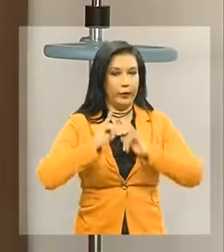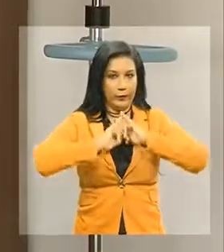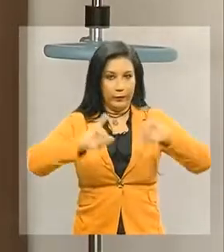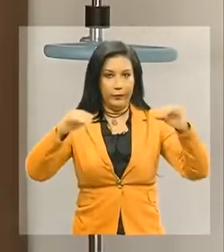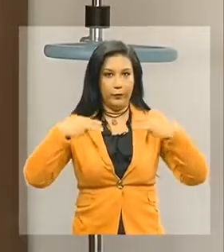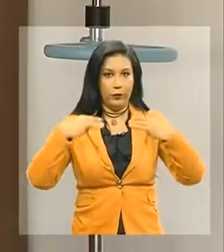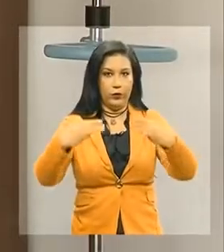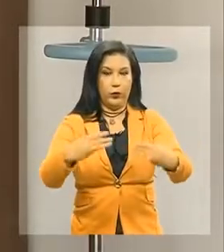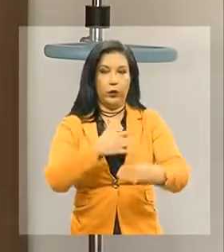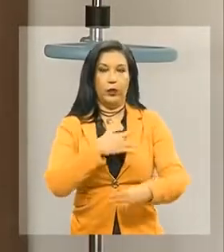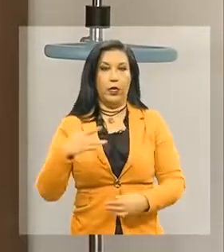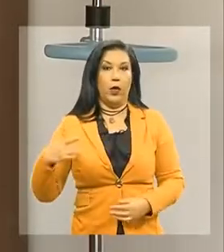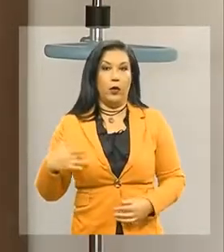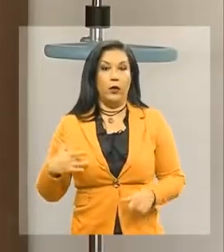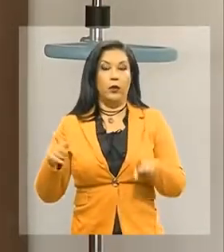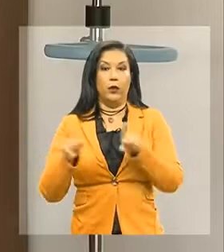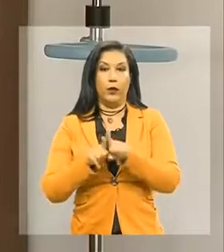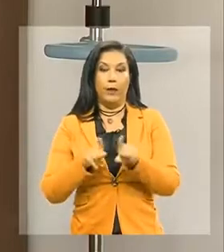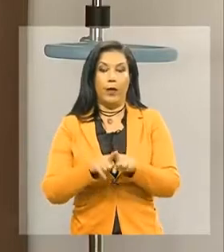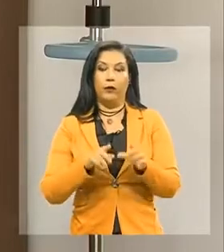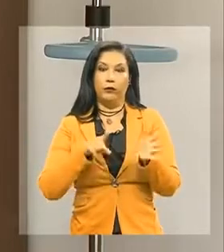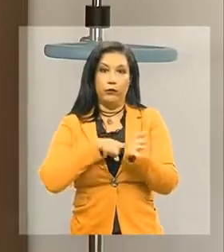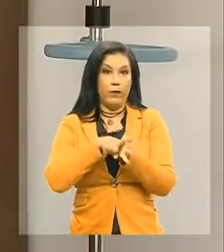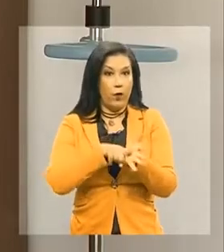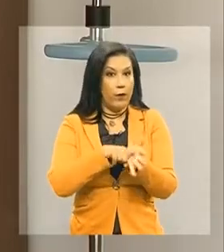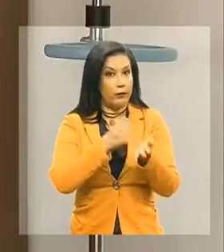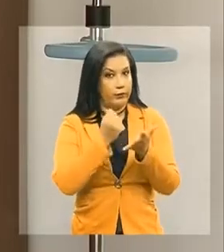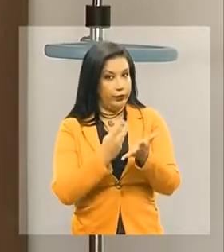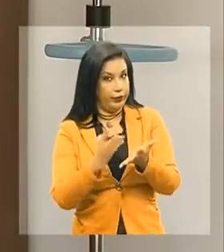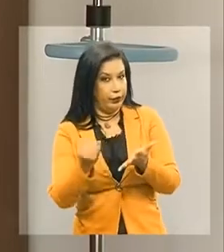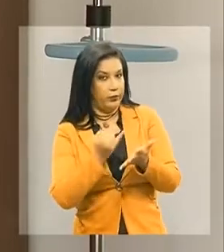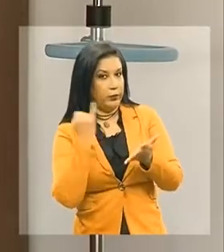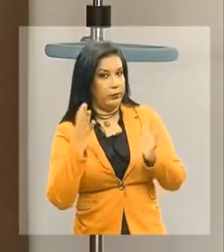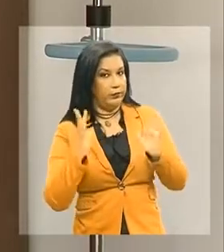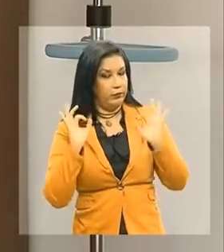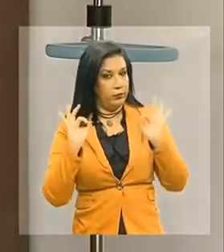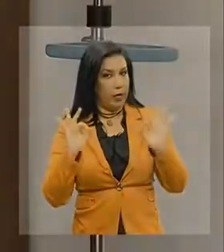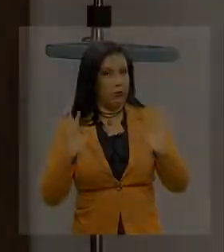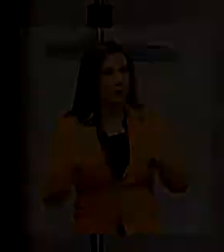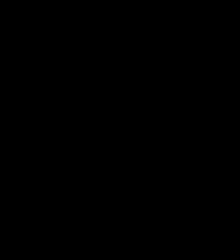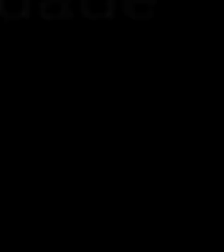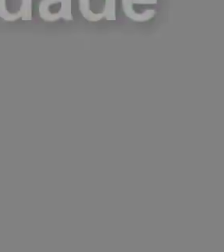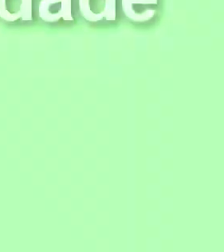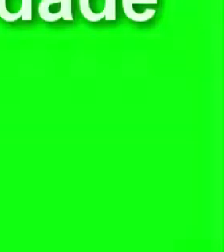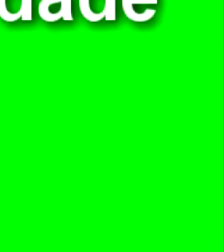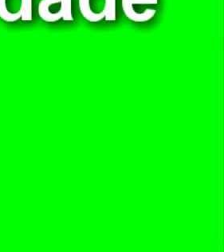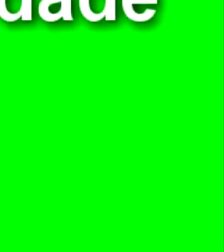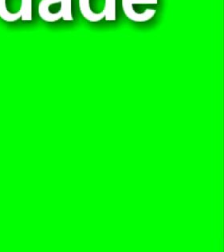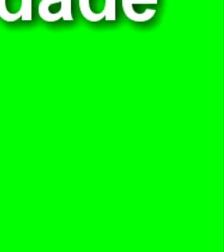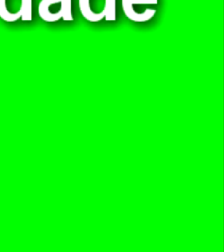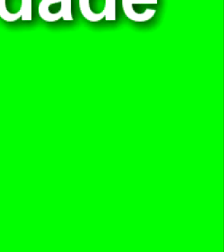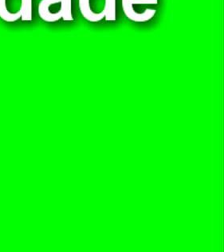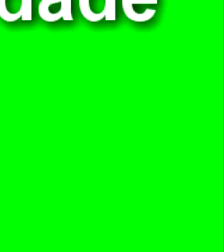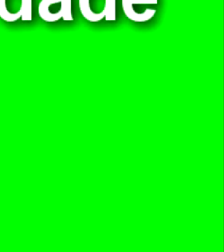diagnosticado. Gerar dados mais completos é a nova arma contra os tumores.